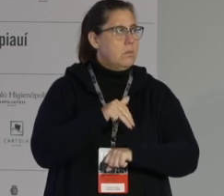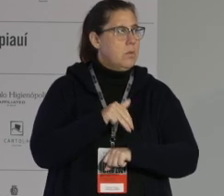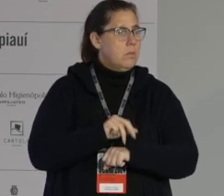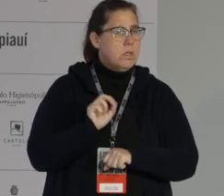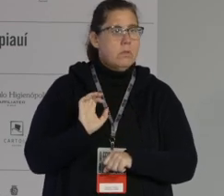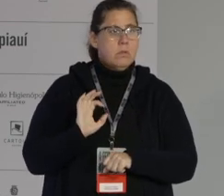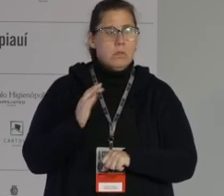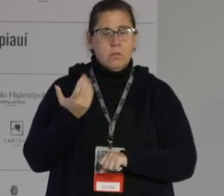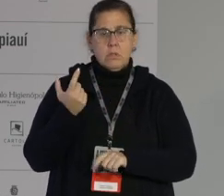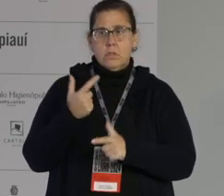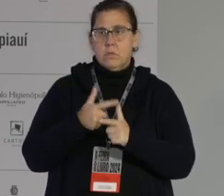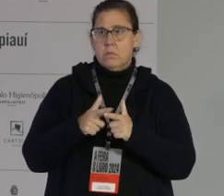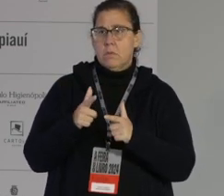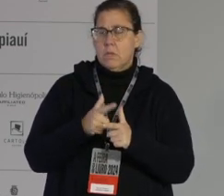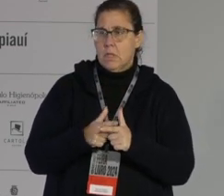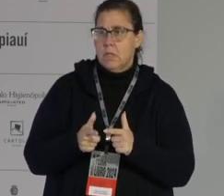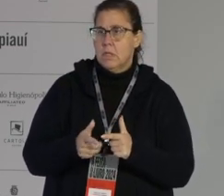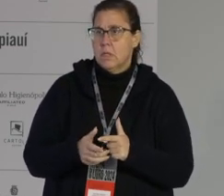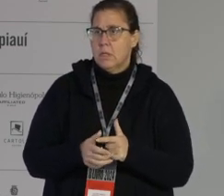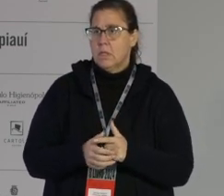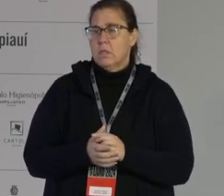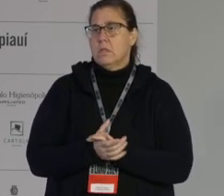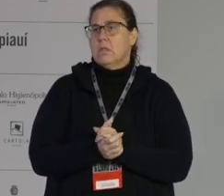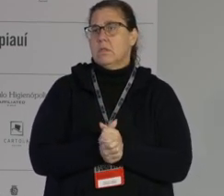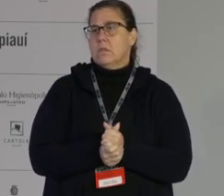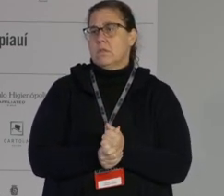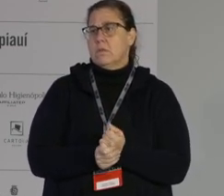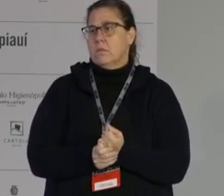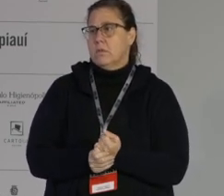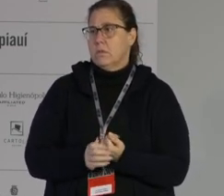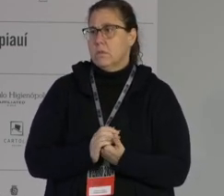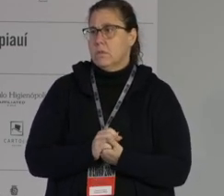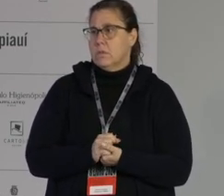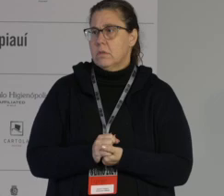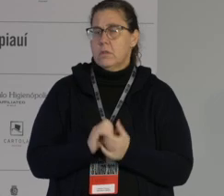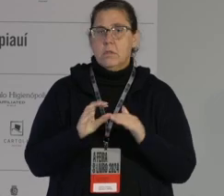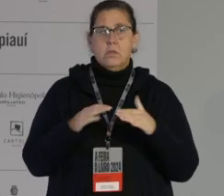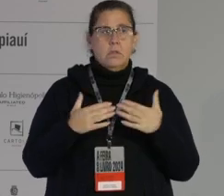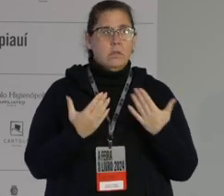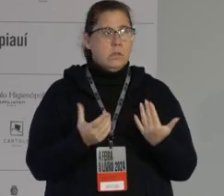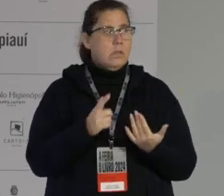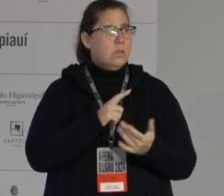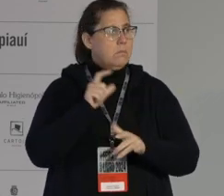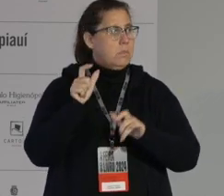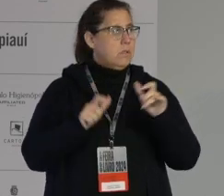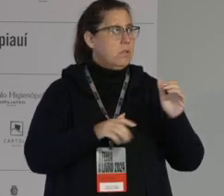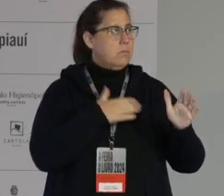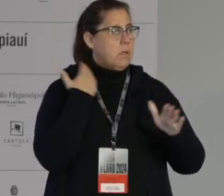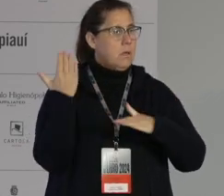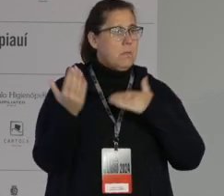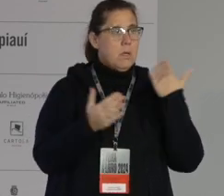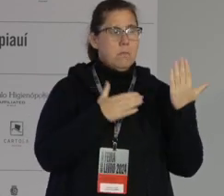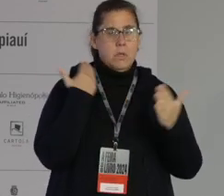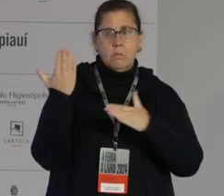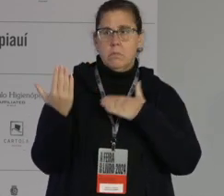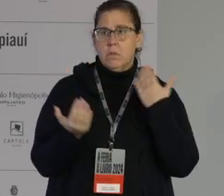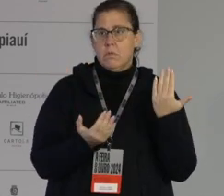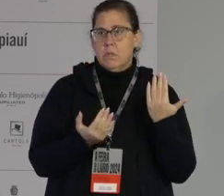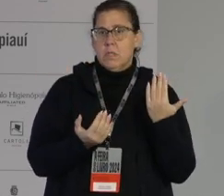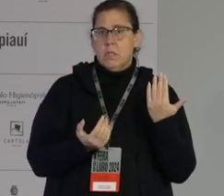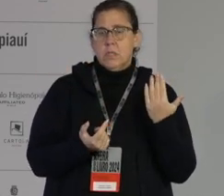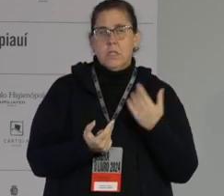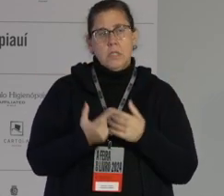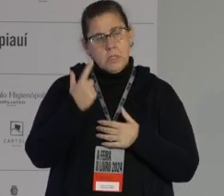político talvez tenha chegado ao paroxismo, assim, porque quando tinha, de fato, assim, tinha pessoas morrendo e ideologias